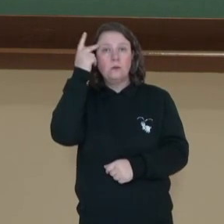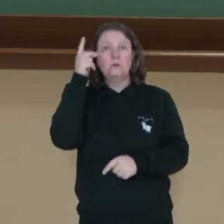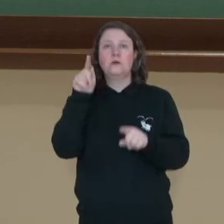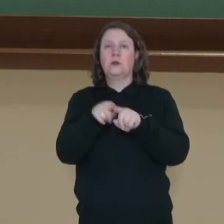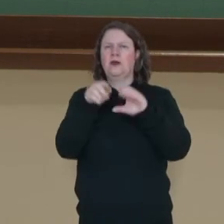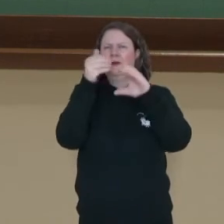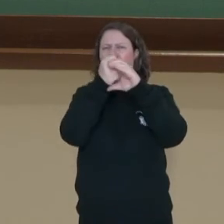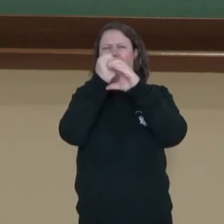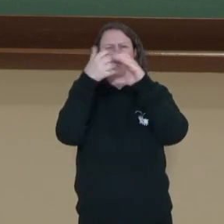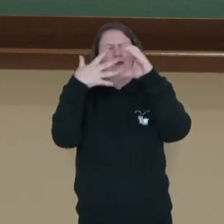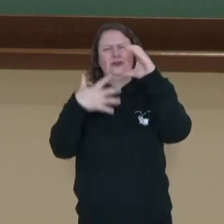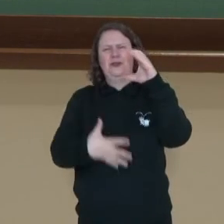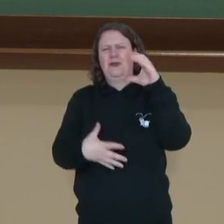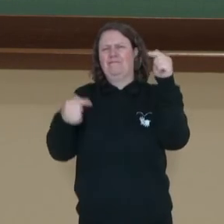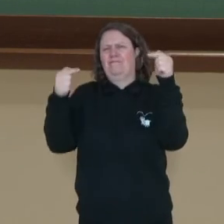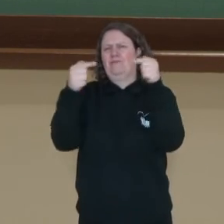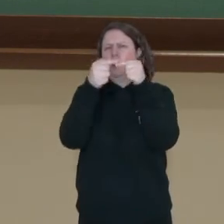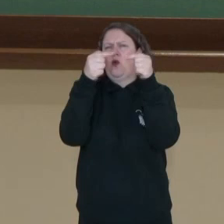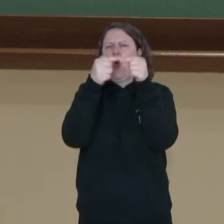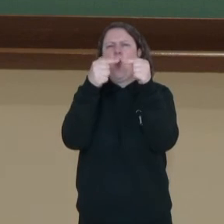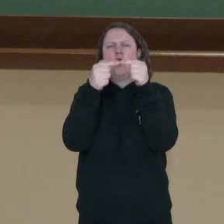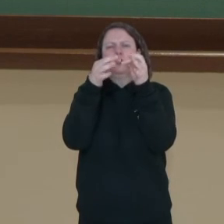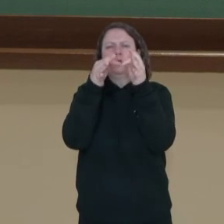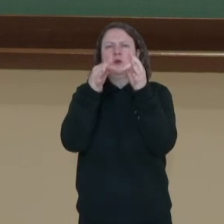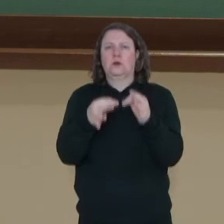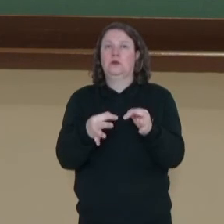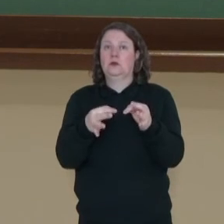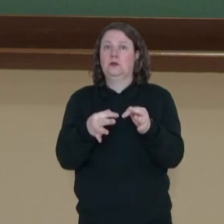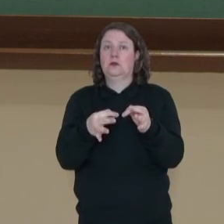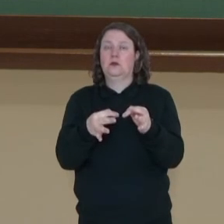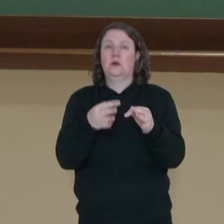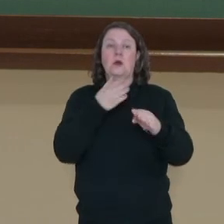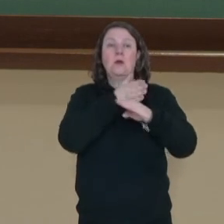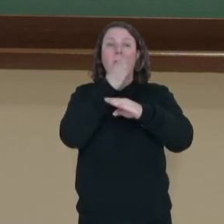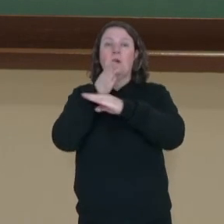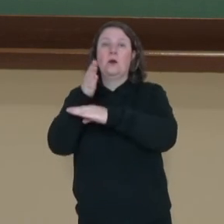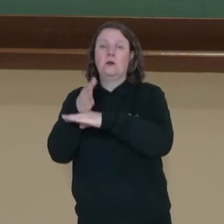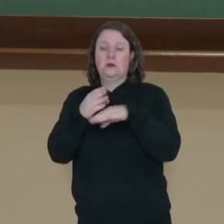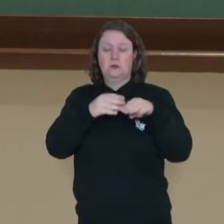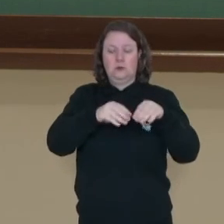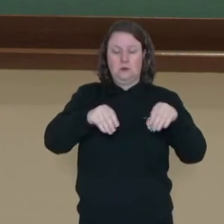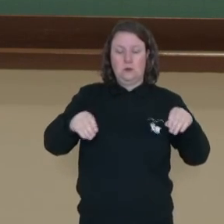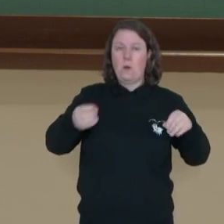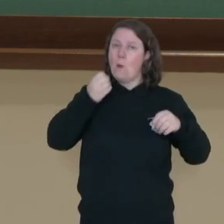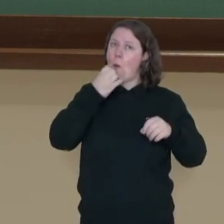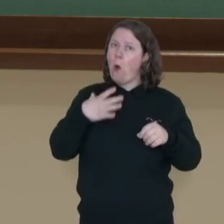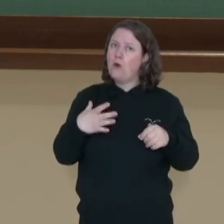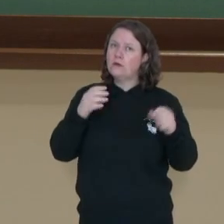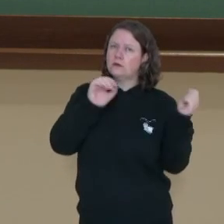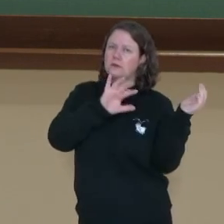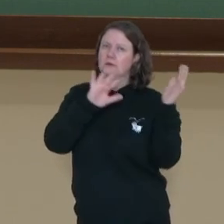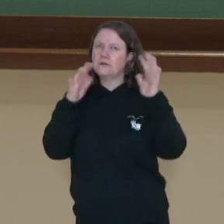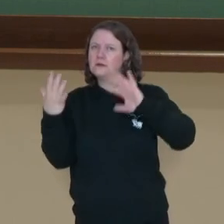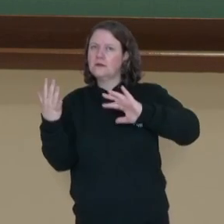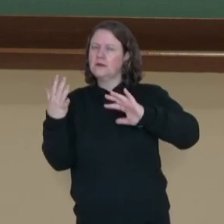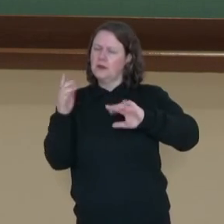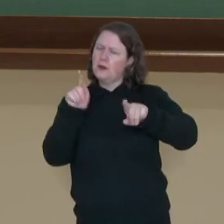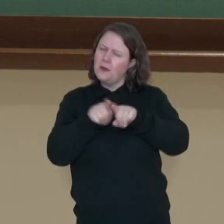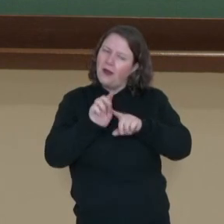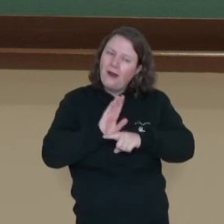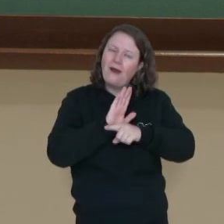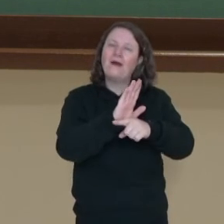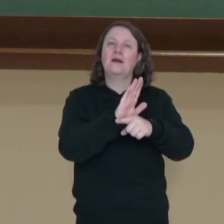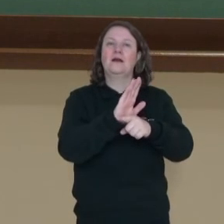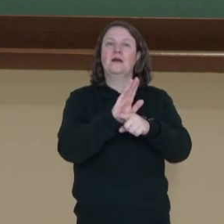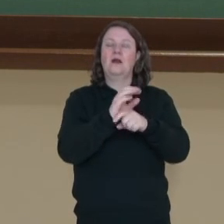aí para uma produção cafeeira, fronteiras abertas, solo fértil, clima favorável e